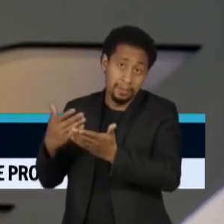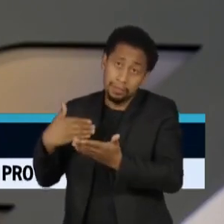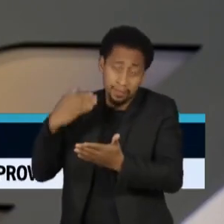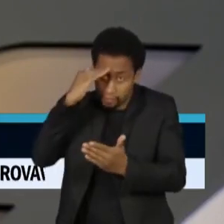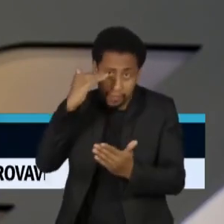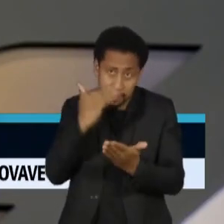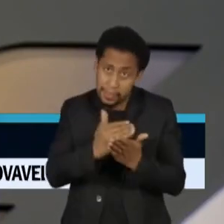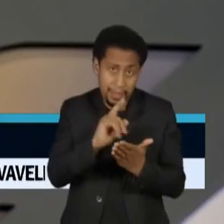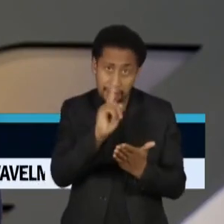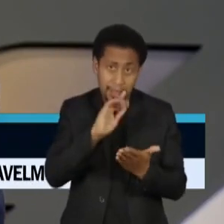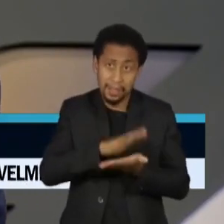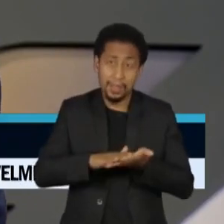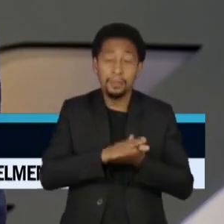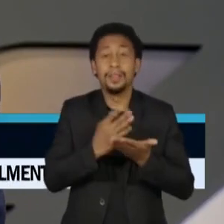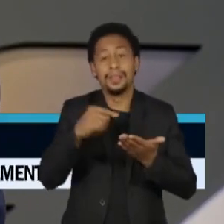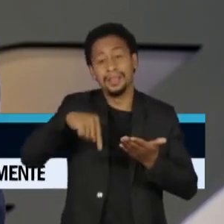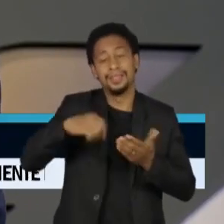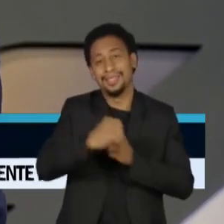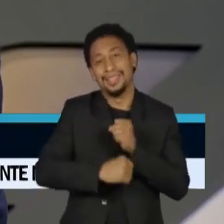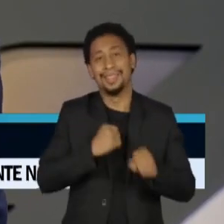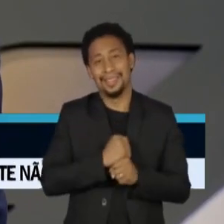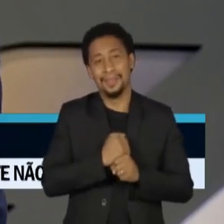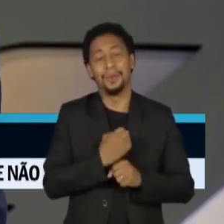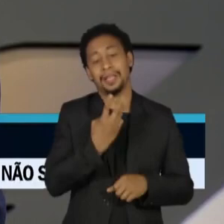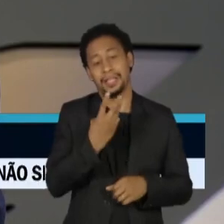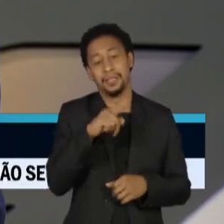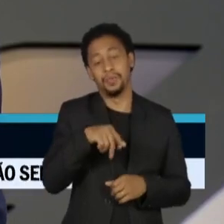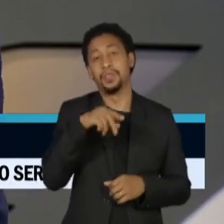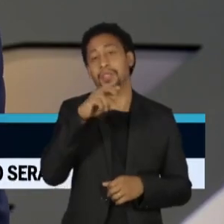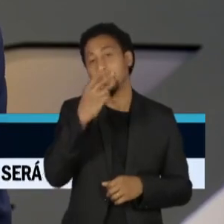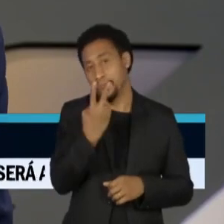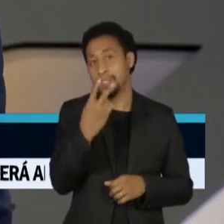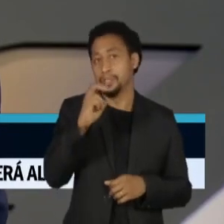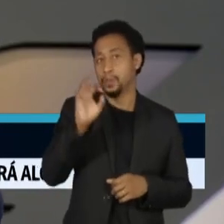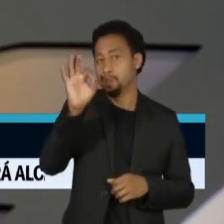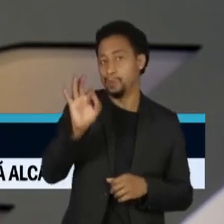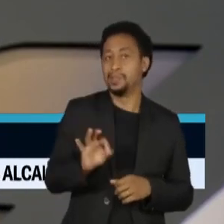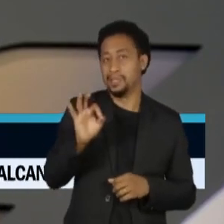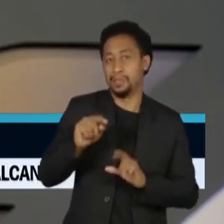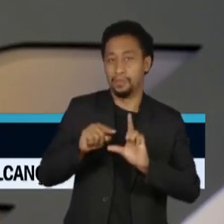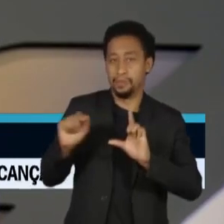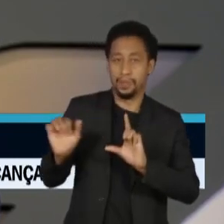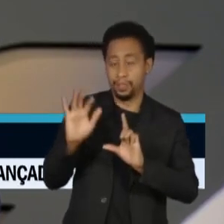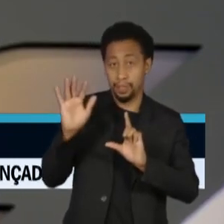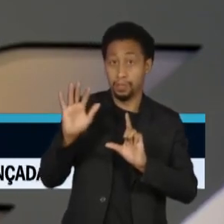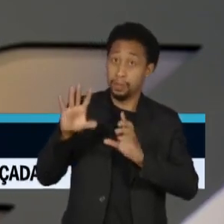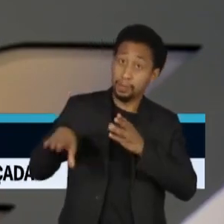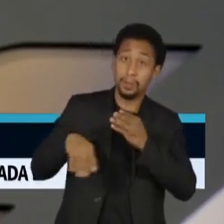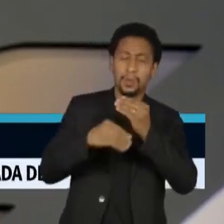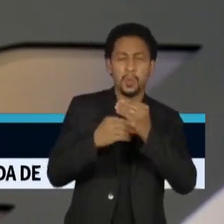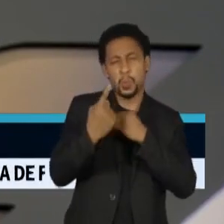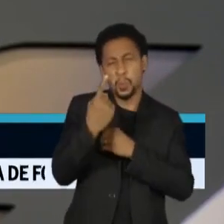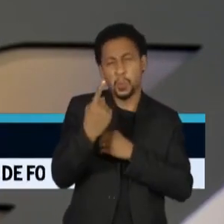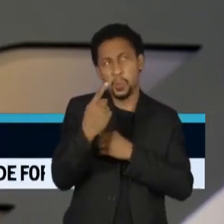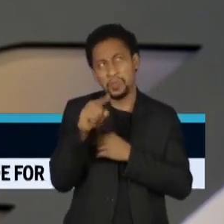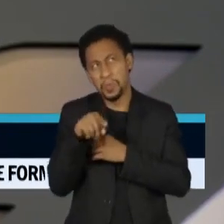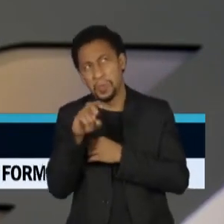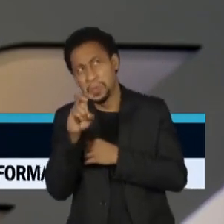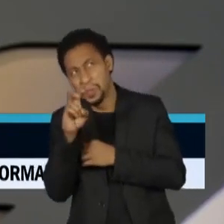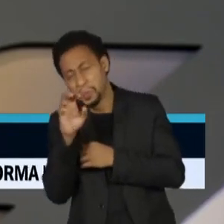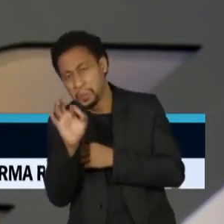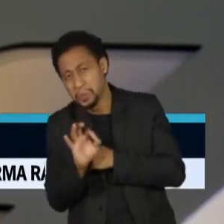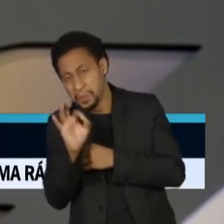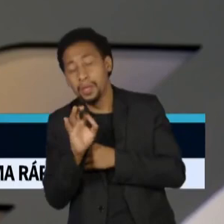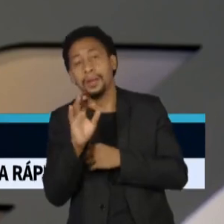3,25. Daí você tem um intervalo, você coloca mais 1,5%, chega aos 4,75% que a